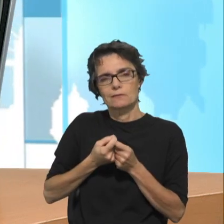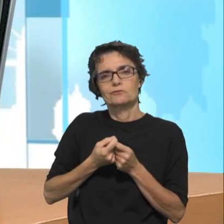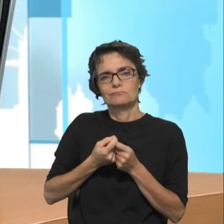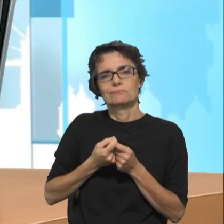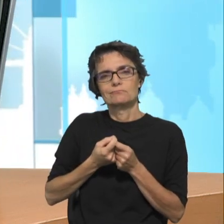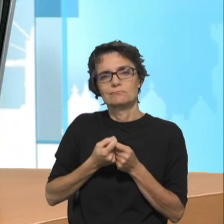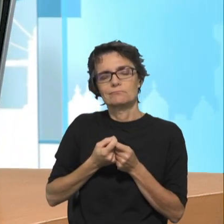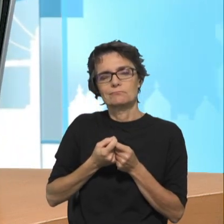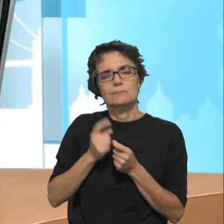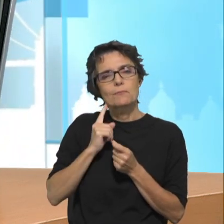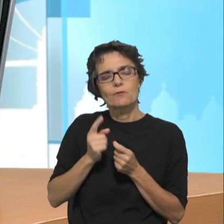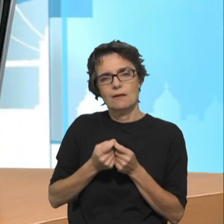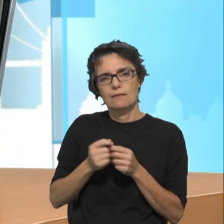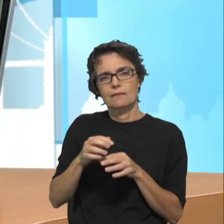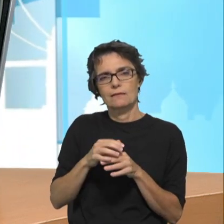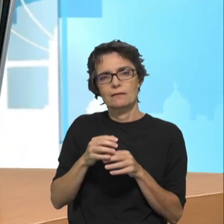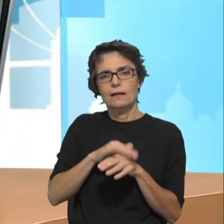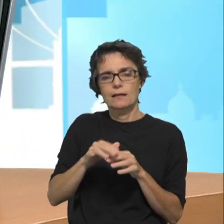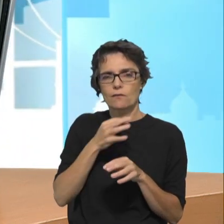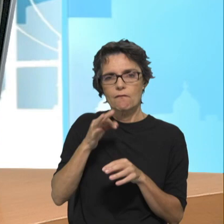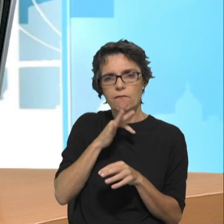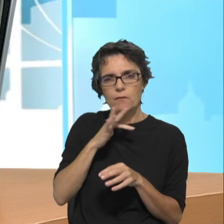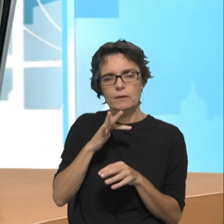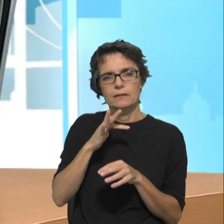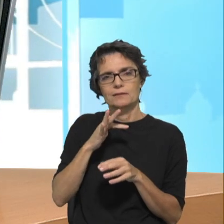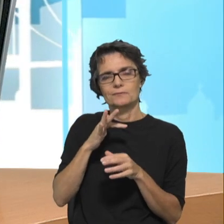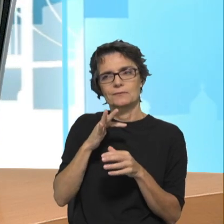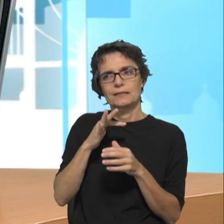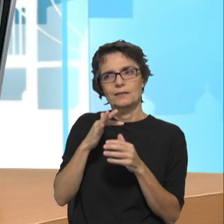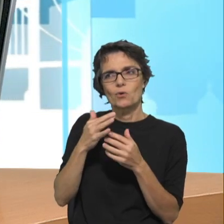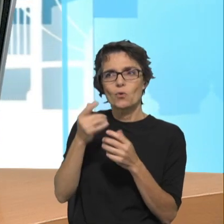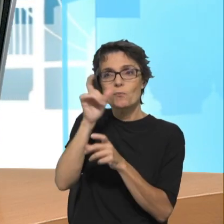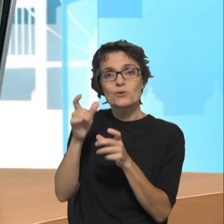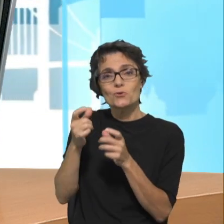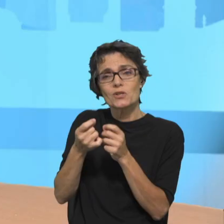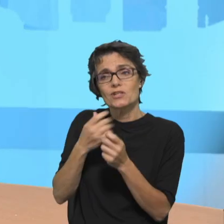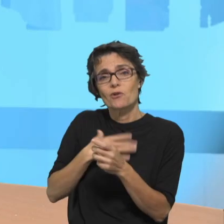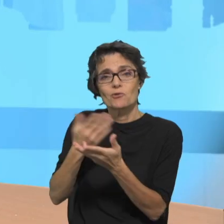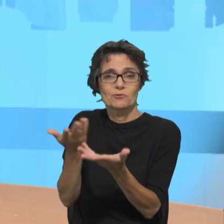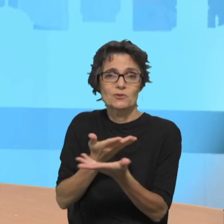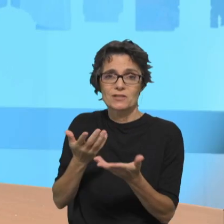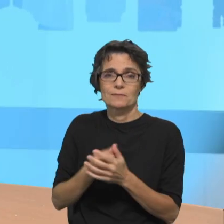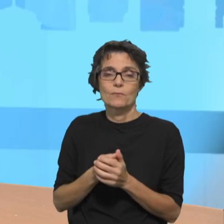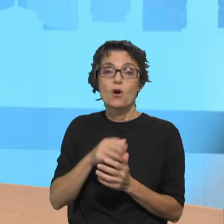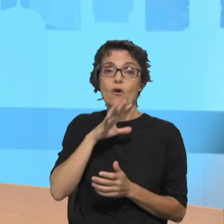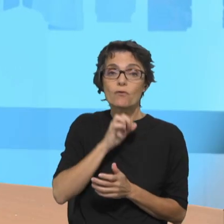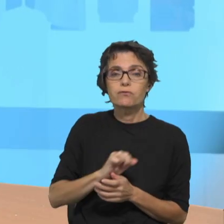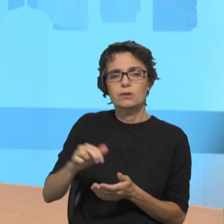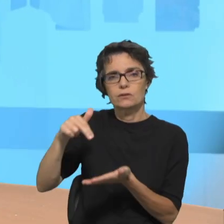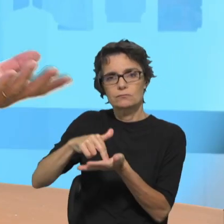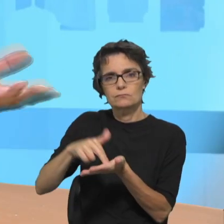horizontes que reconhecemos como próximos, como familiares. Garantindo os filhos ou outros familiares a presença junto